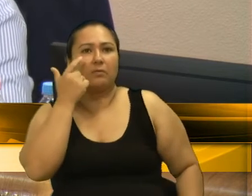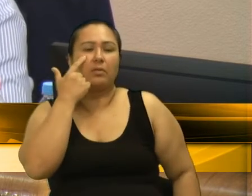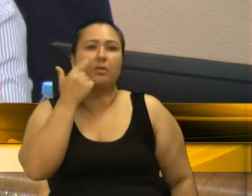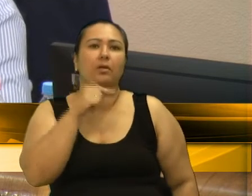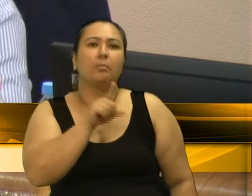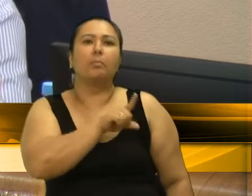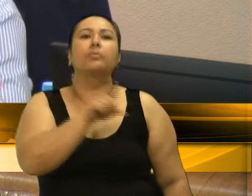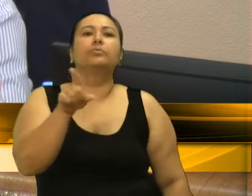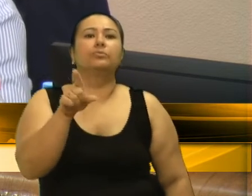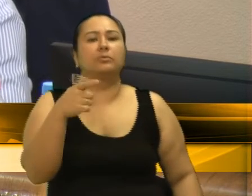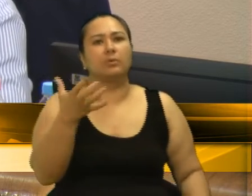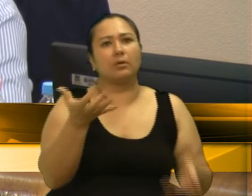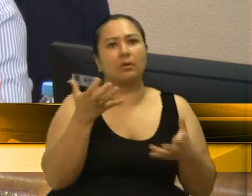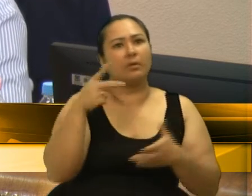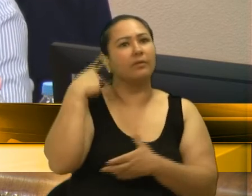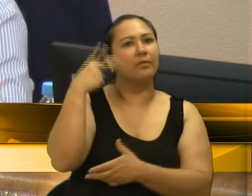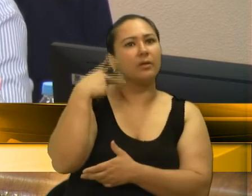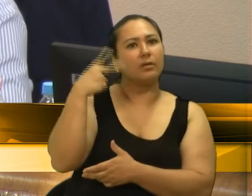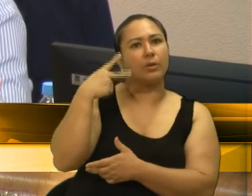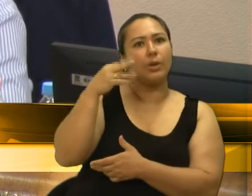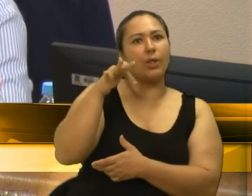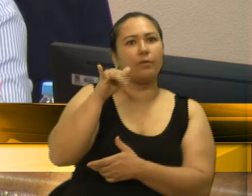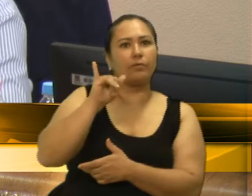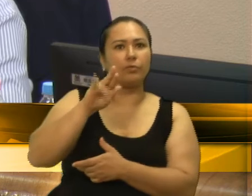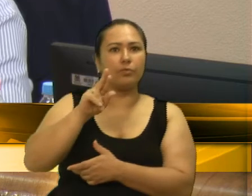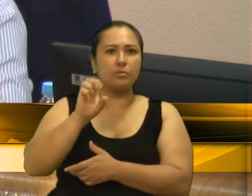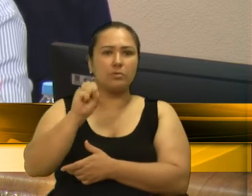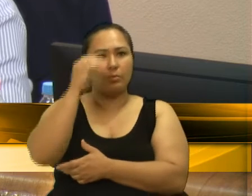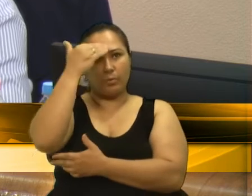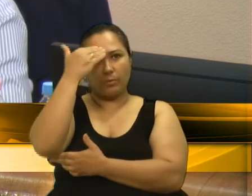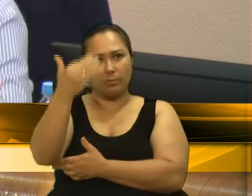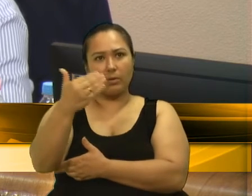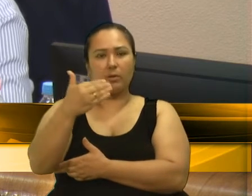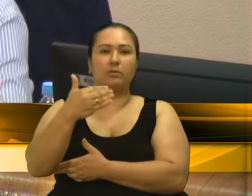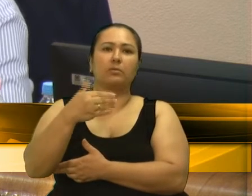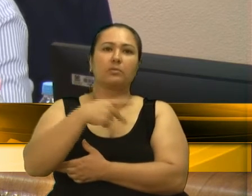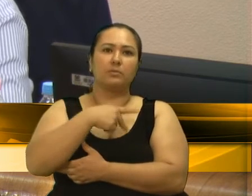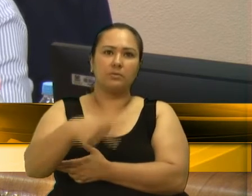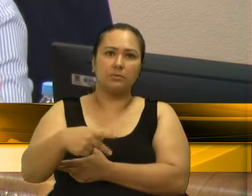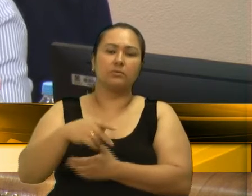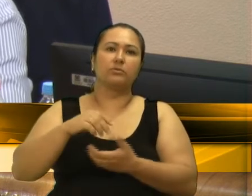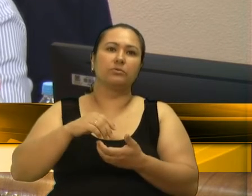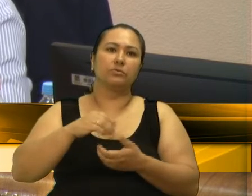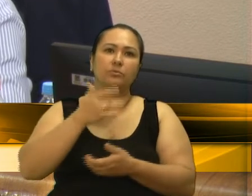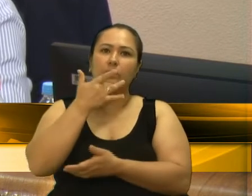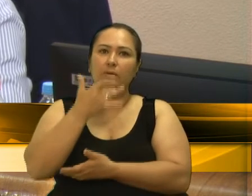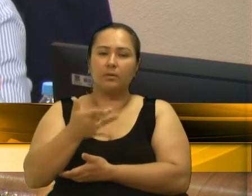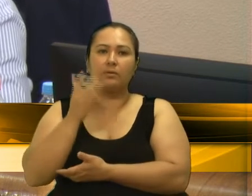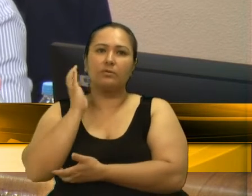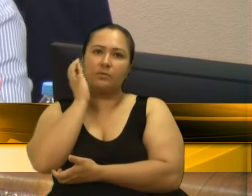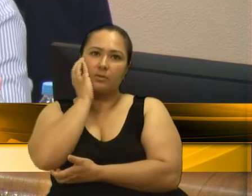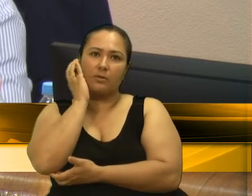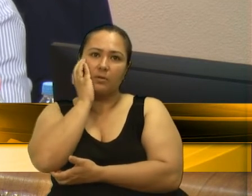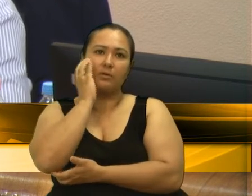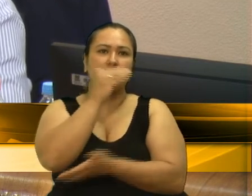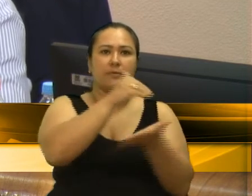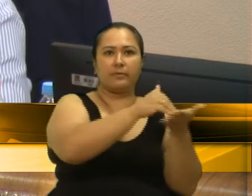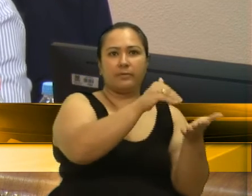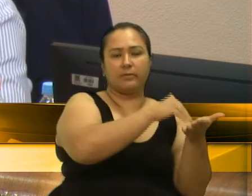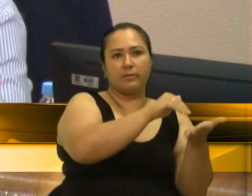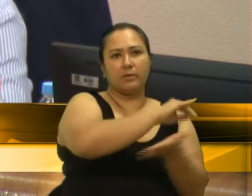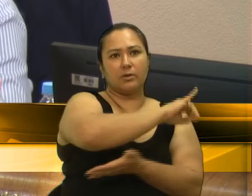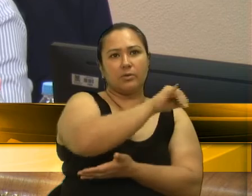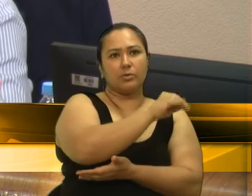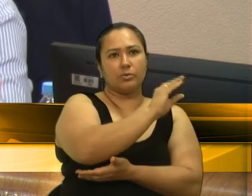pergunta. Vereador Fiuza, obrigado, senhor presidente. Mais uma vez, boa tarde, doutora Cássia, senhor secretário Joelmir. Agradecer a presença da